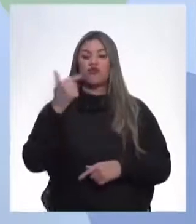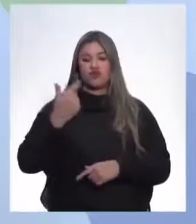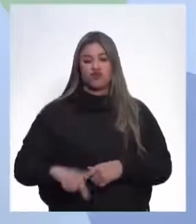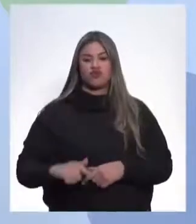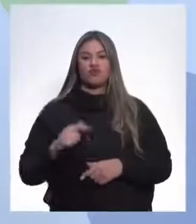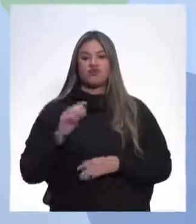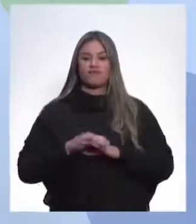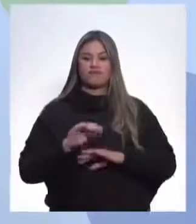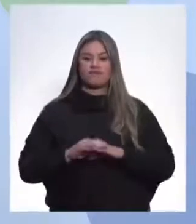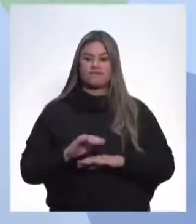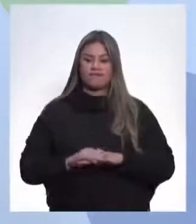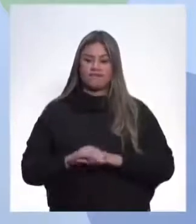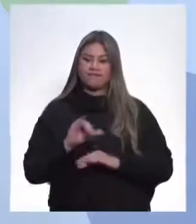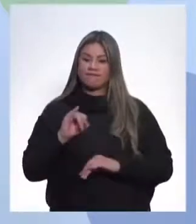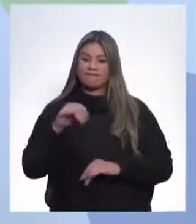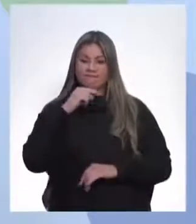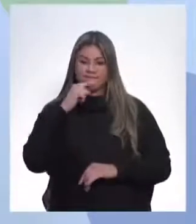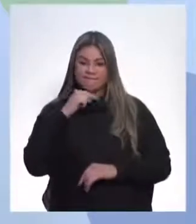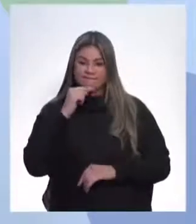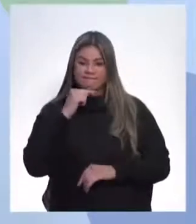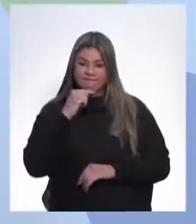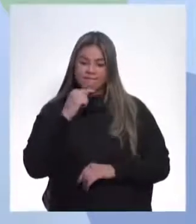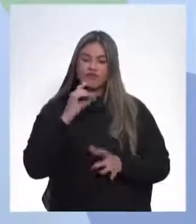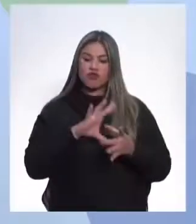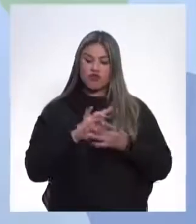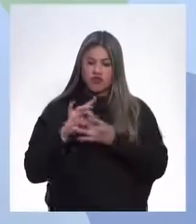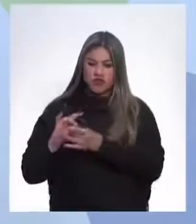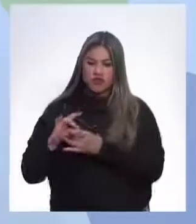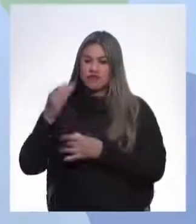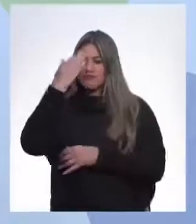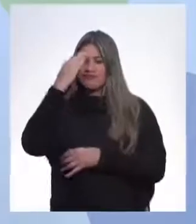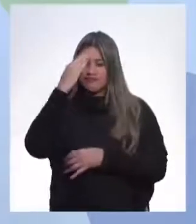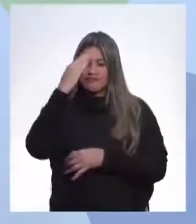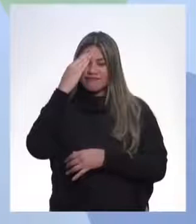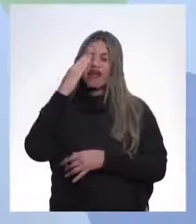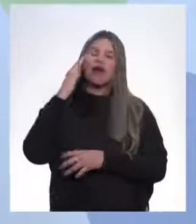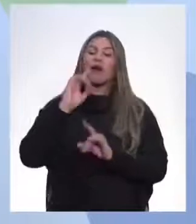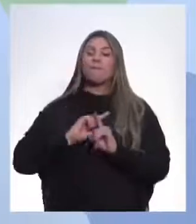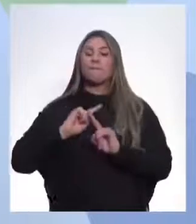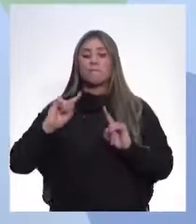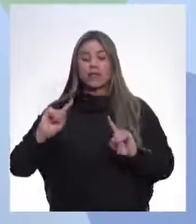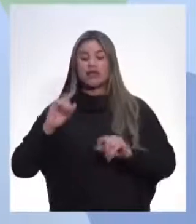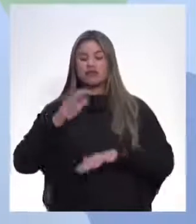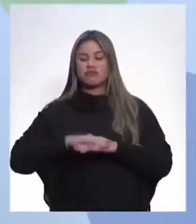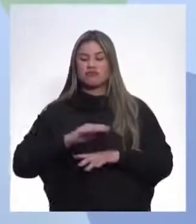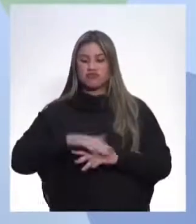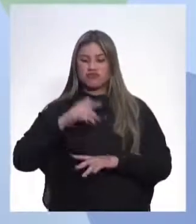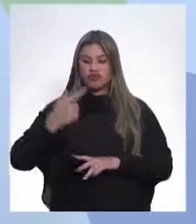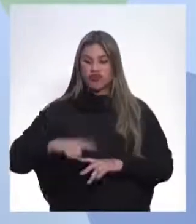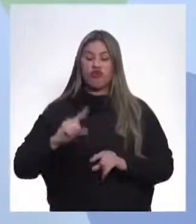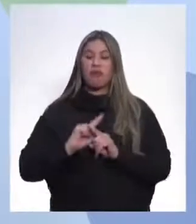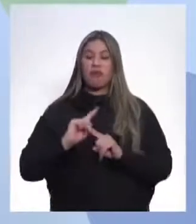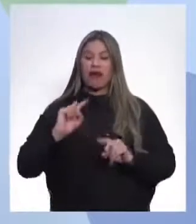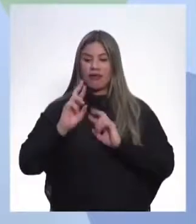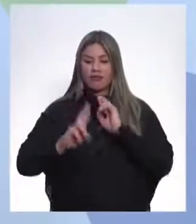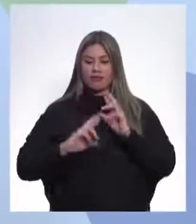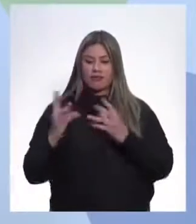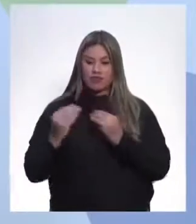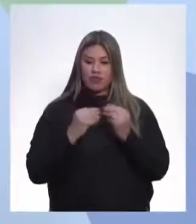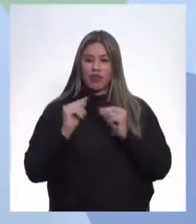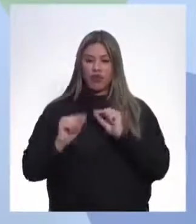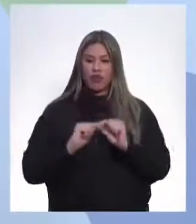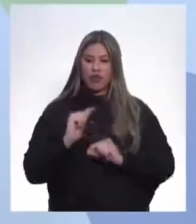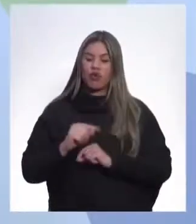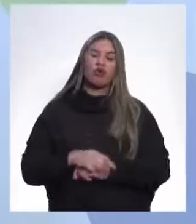essa atividade. Se você não conseguiu entender esse contexto, nós vamos refazer. Mas muitas respostas também eu encontrei. Por